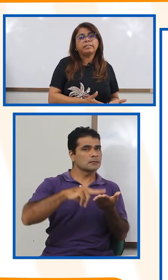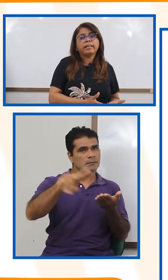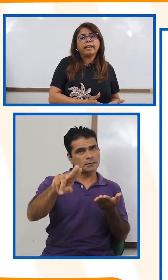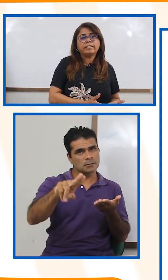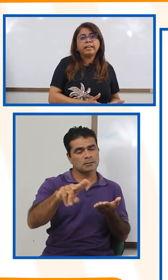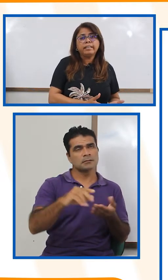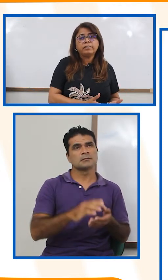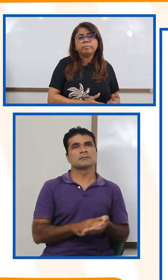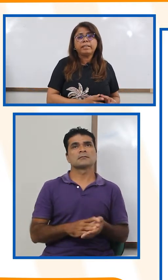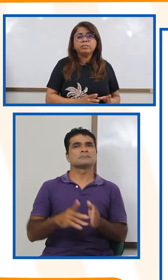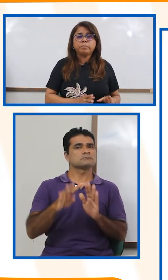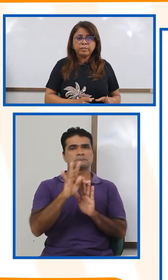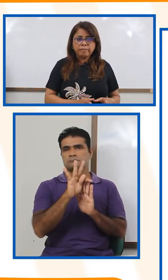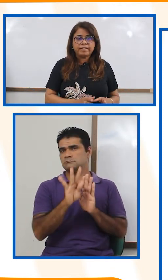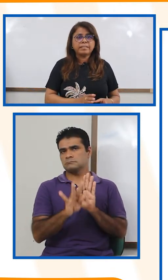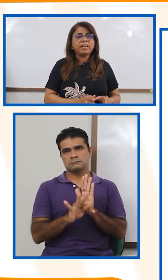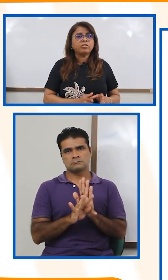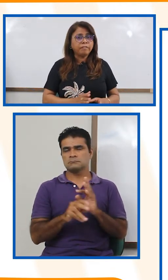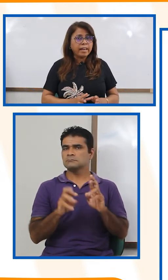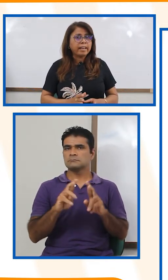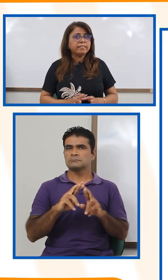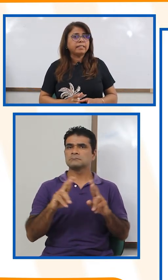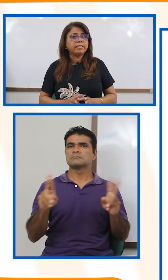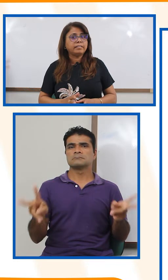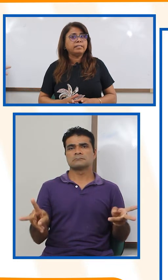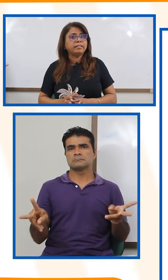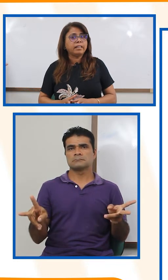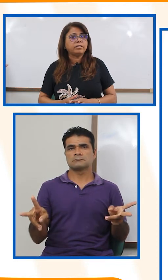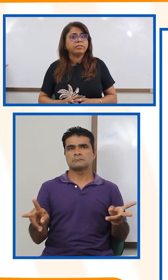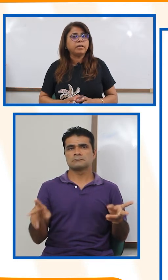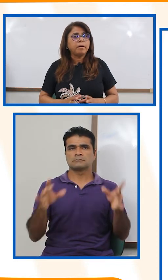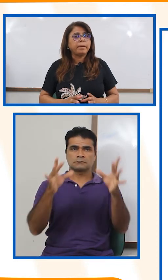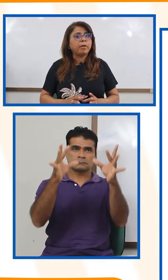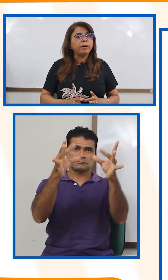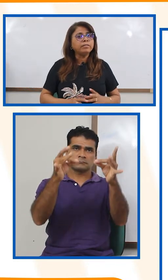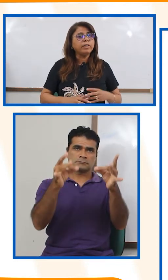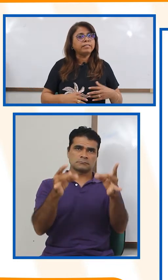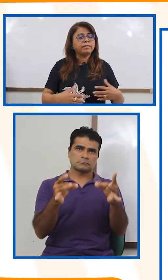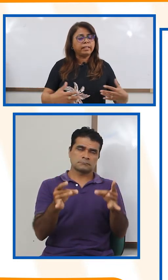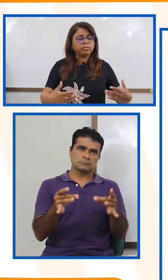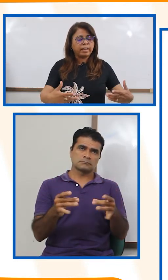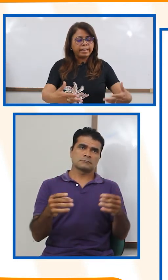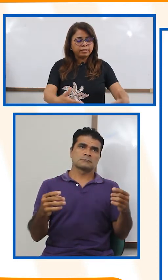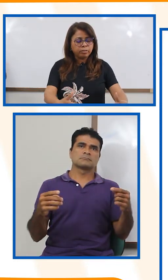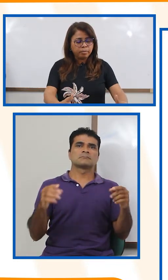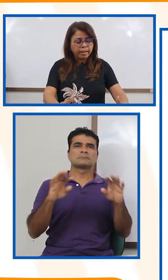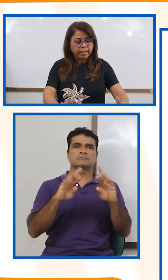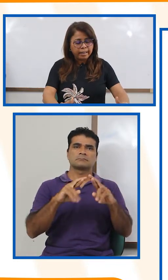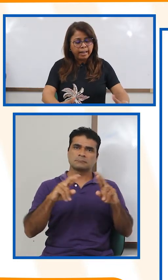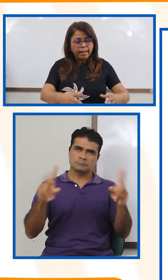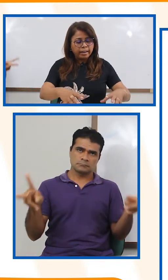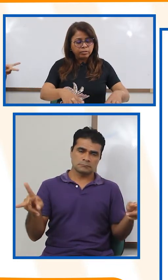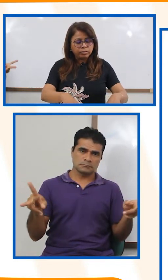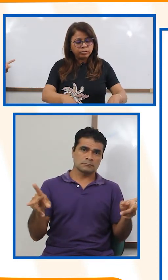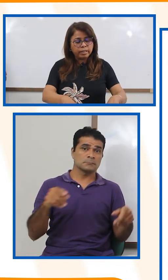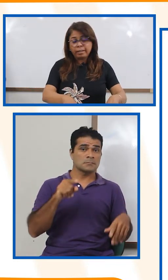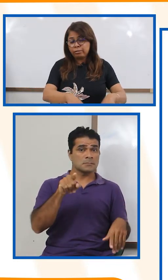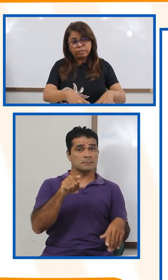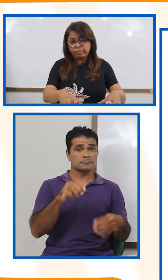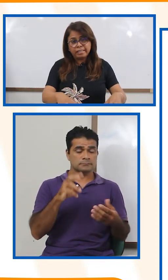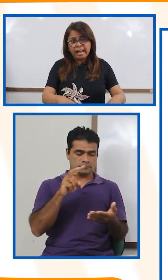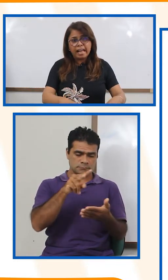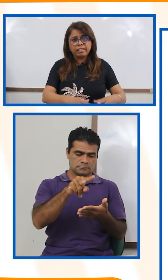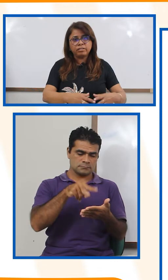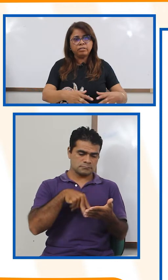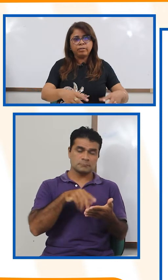são essas características para a gente poder fazer a diferença desses textos. Para quando esse texto cair sobre aqui